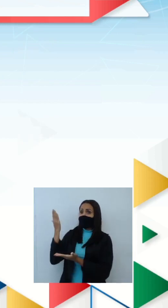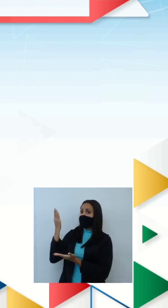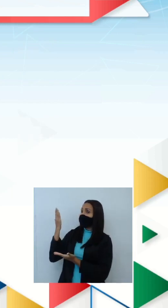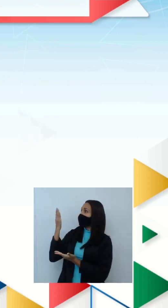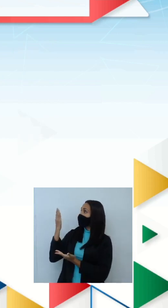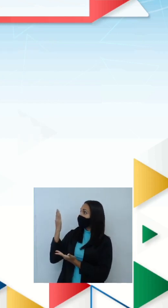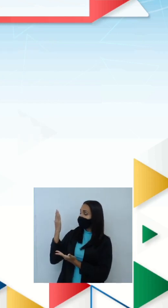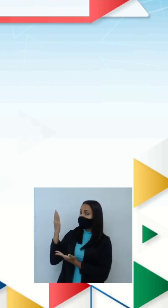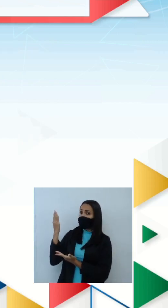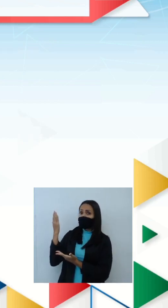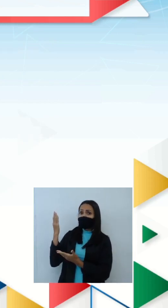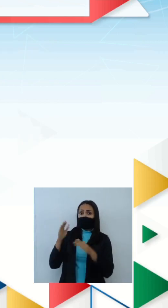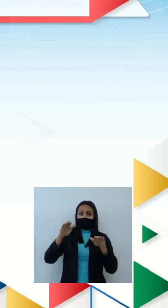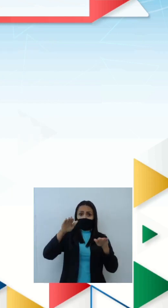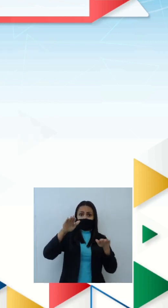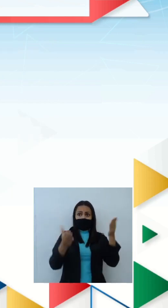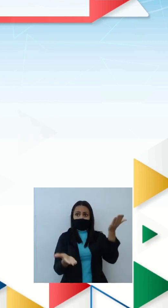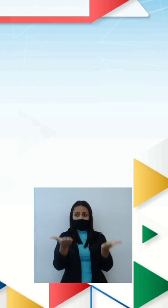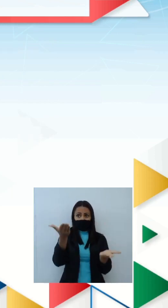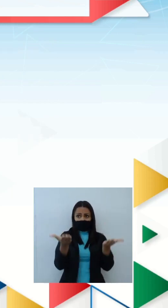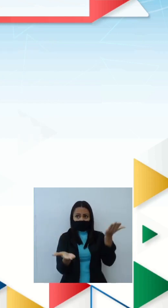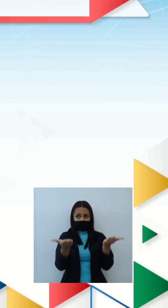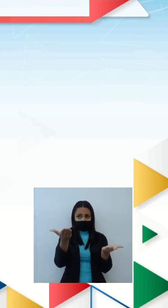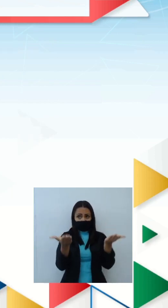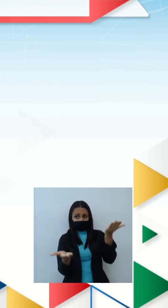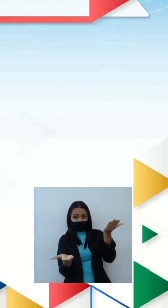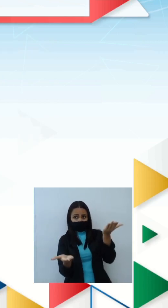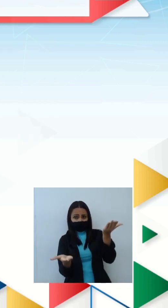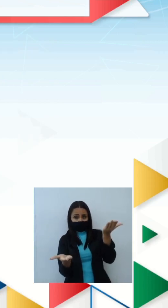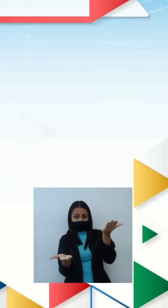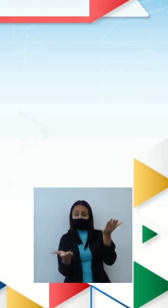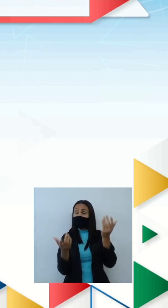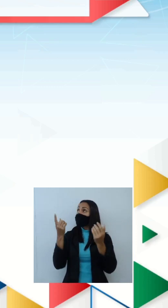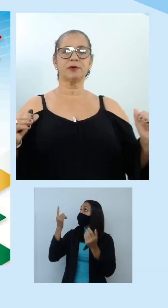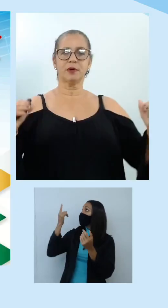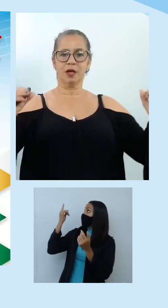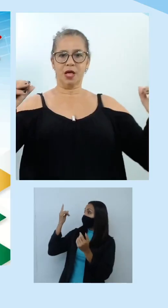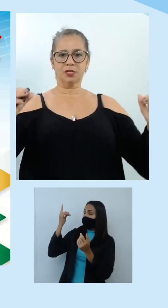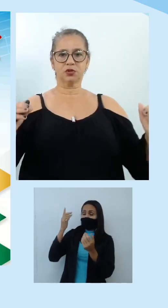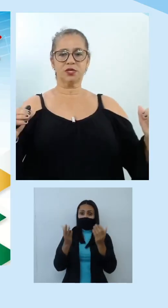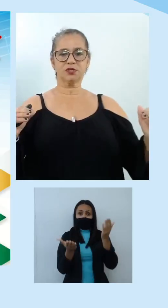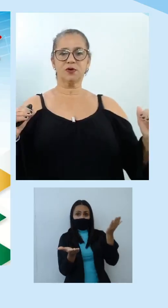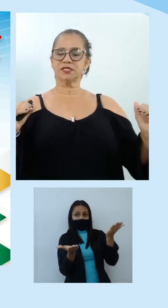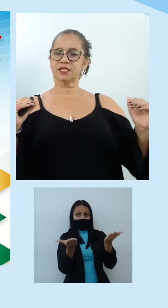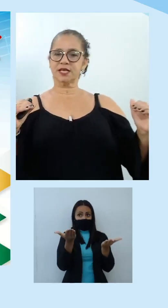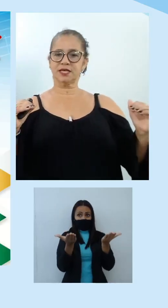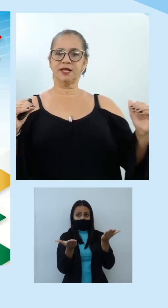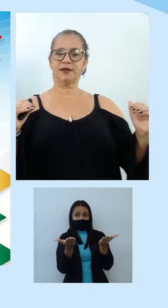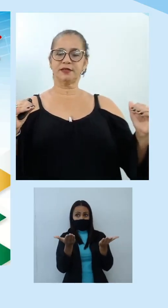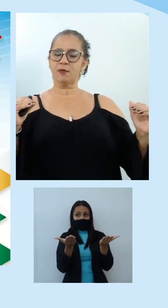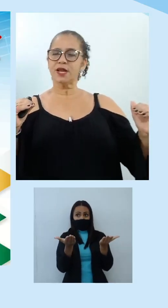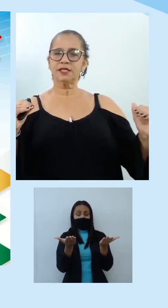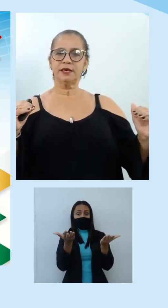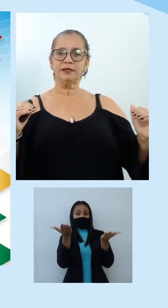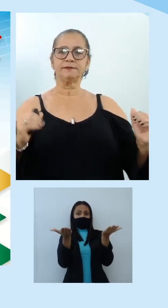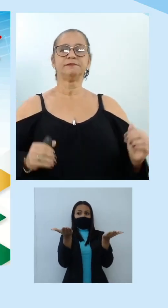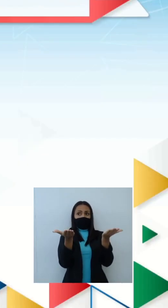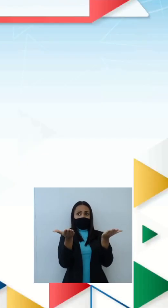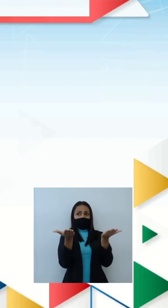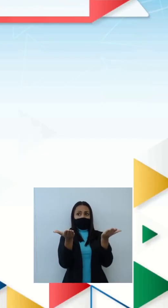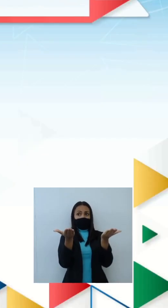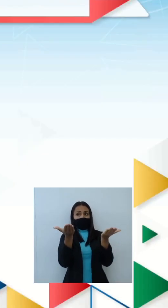uma desigualdade, uma balança. Tem alguma coisa errada nessa balança. Porque quando ela está em equilíbrio, as duas coisas estão aqui, né? Dá uma olhada